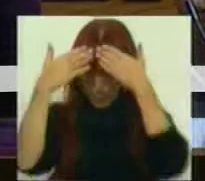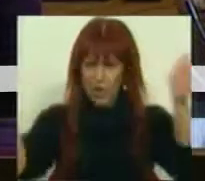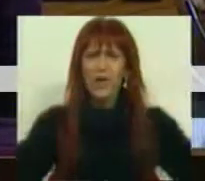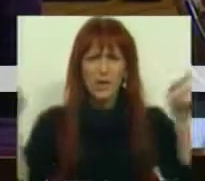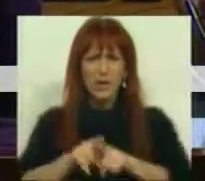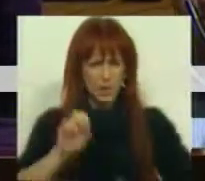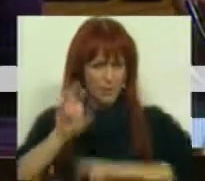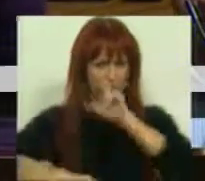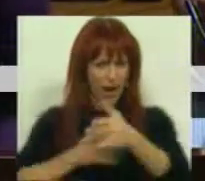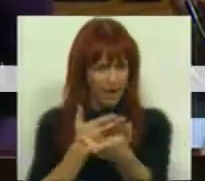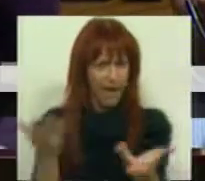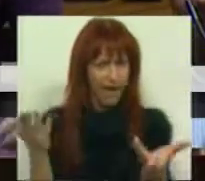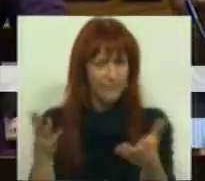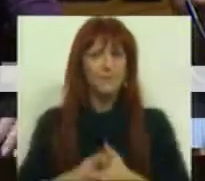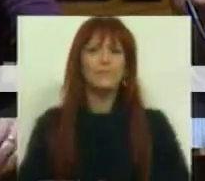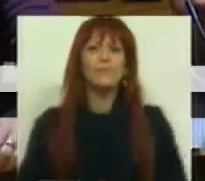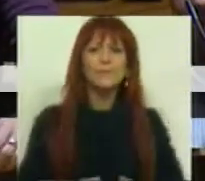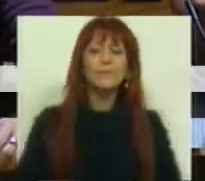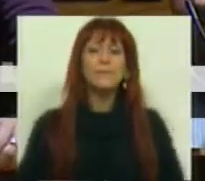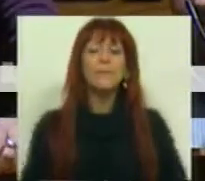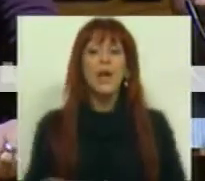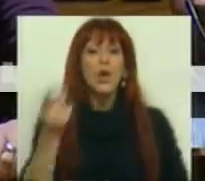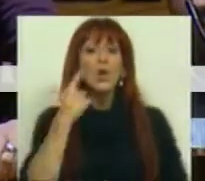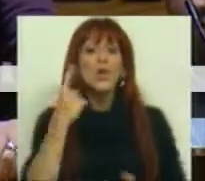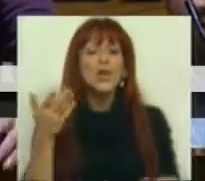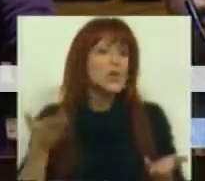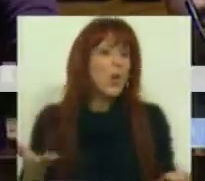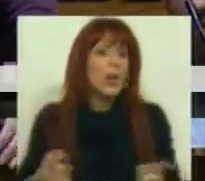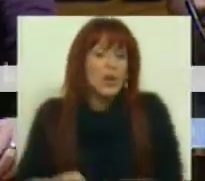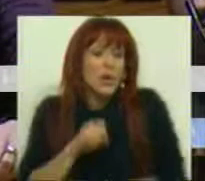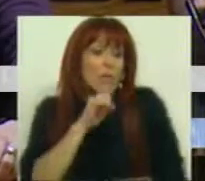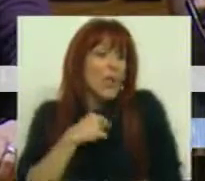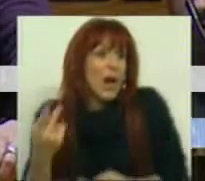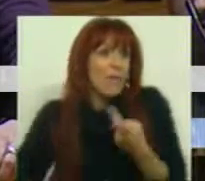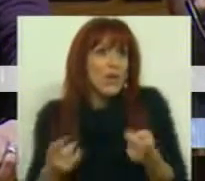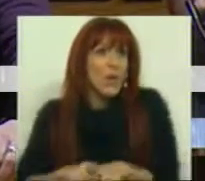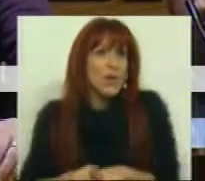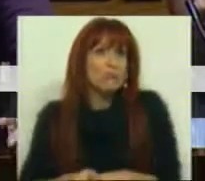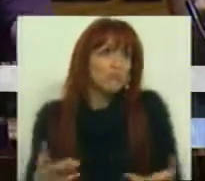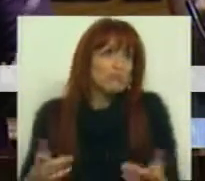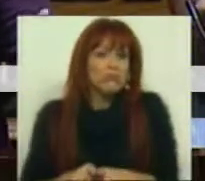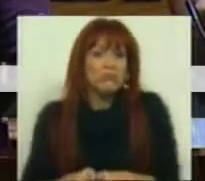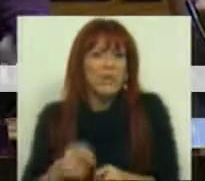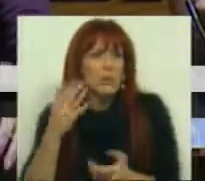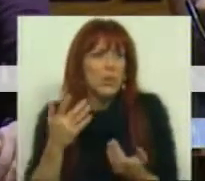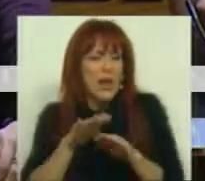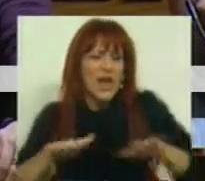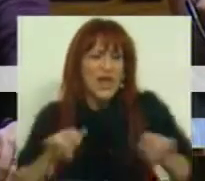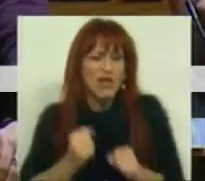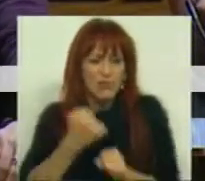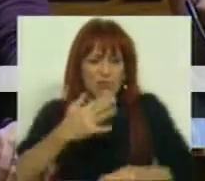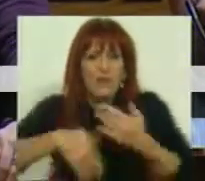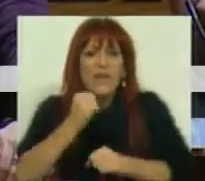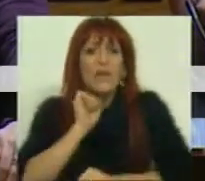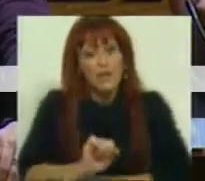democracia moderna e são conhecidos hoje e podem ser avaliados os seus elevados níveis de eficácia